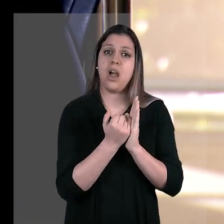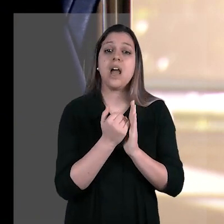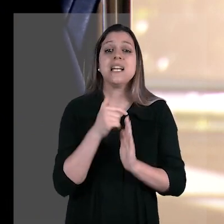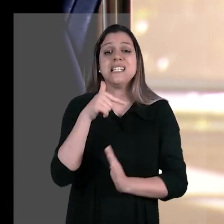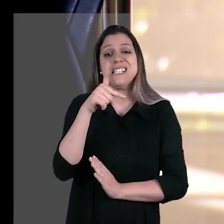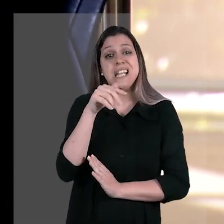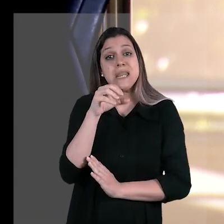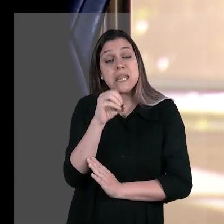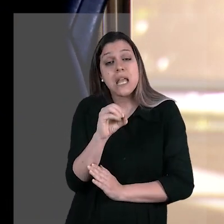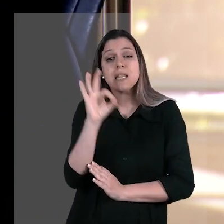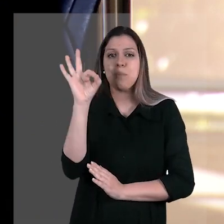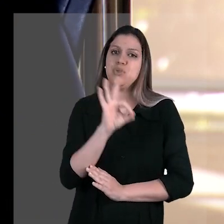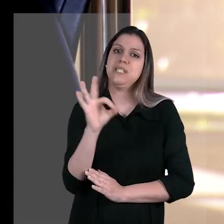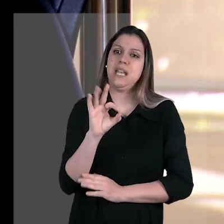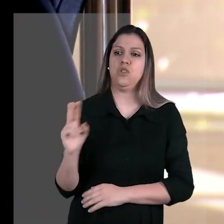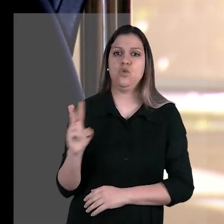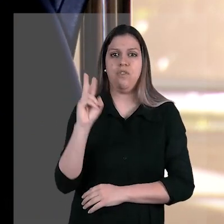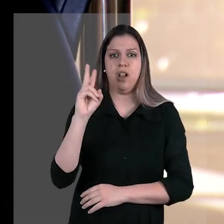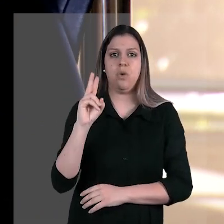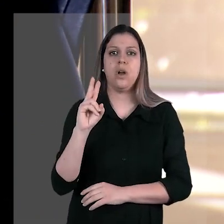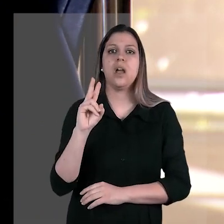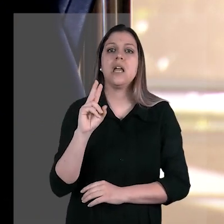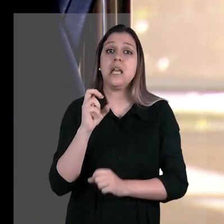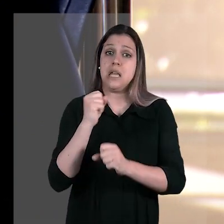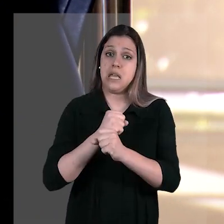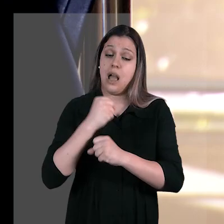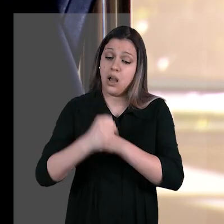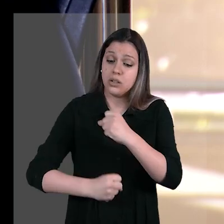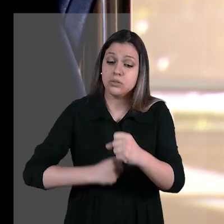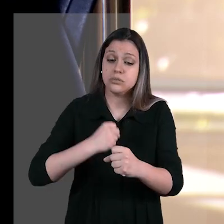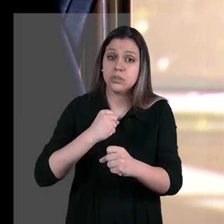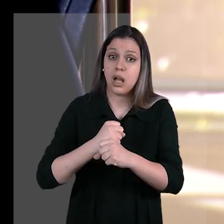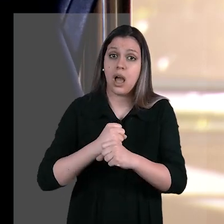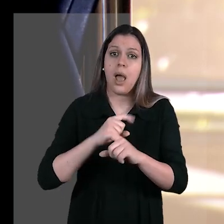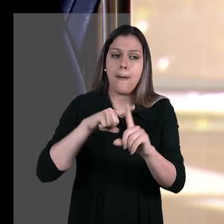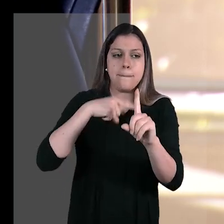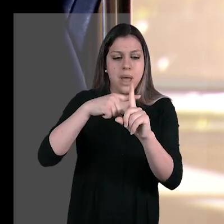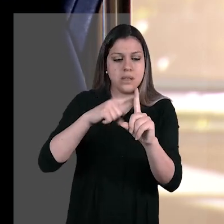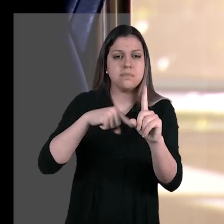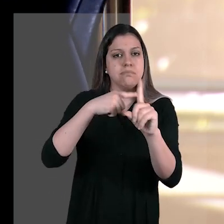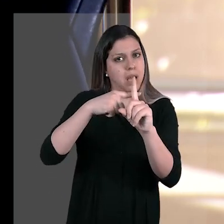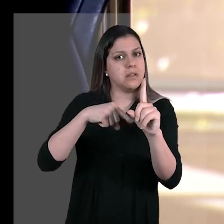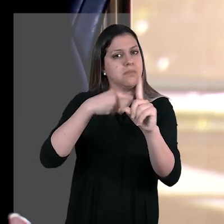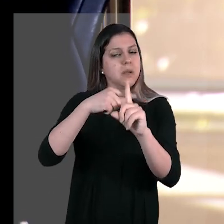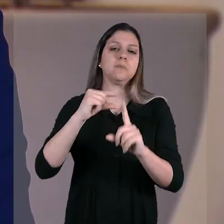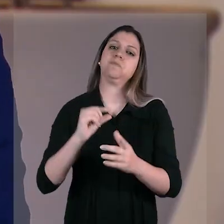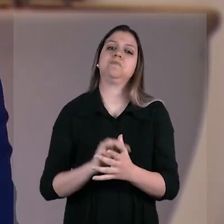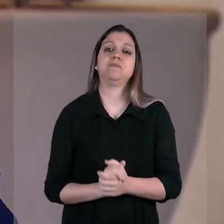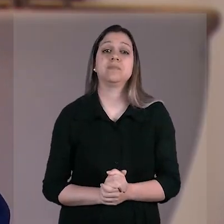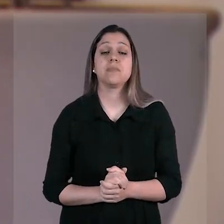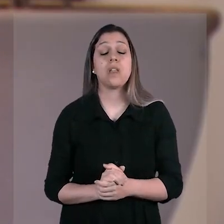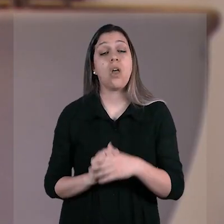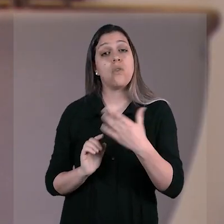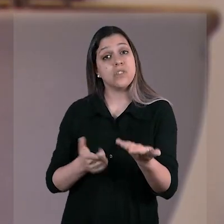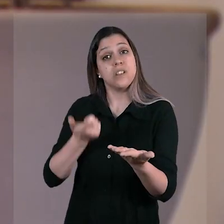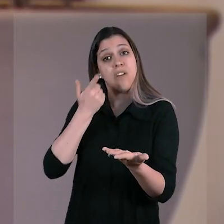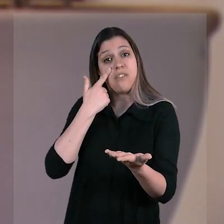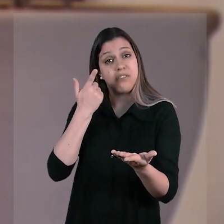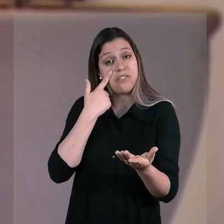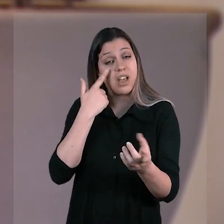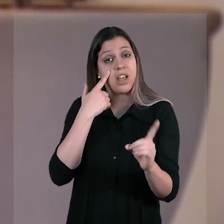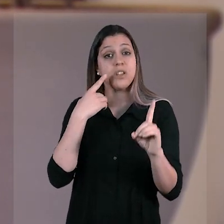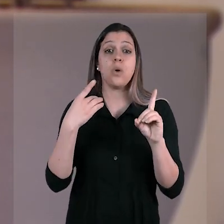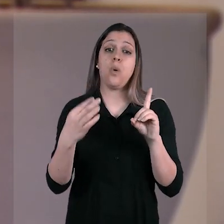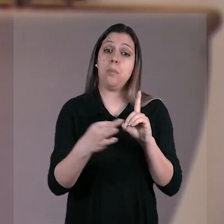começar em 70% desse valor e vai aumentando a cada ano a mais do que o cálculo. Você está assistindo